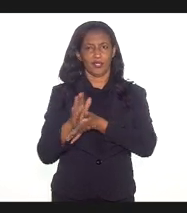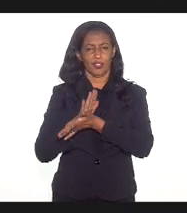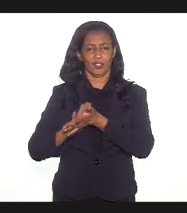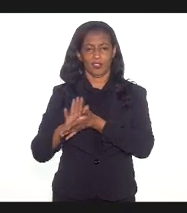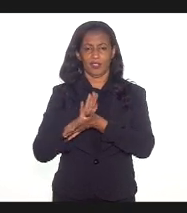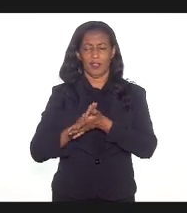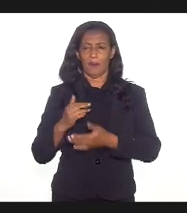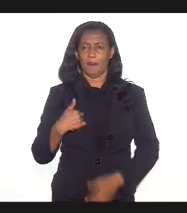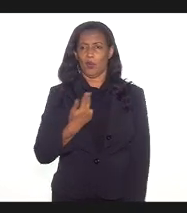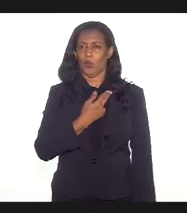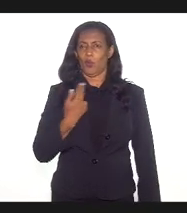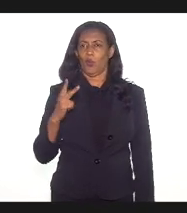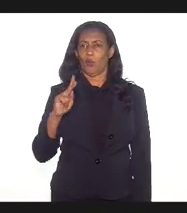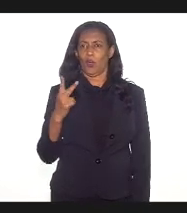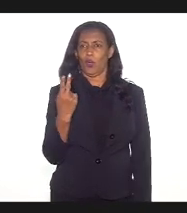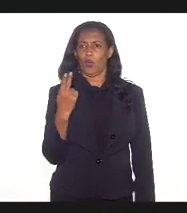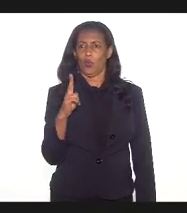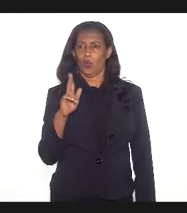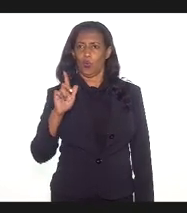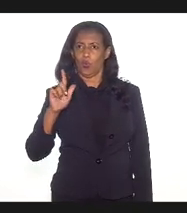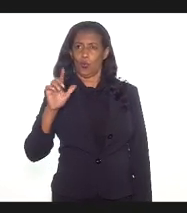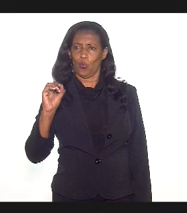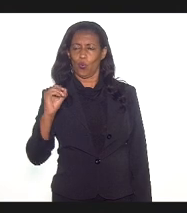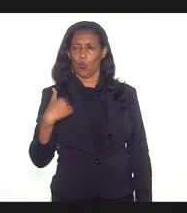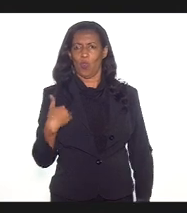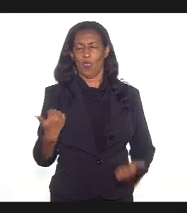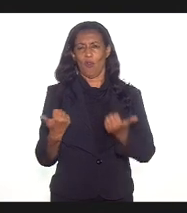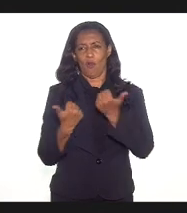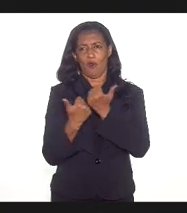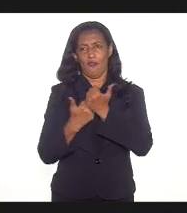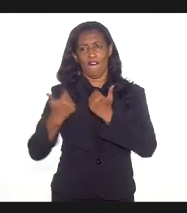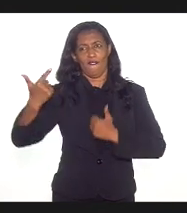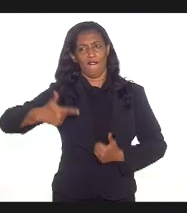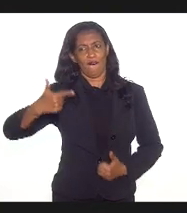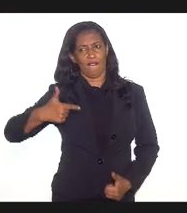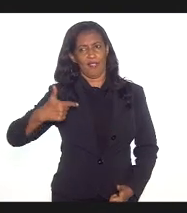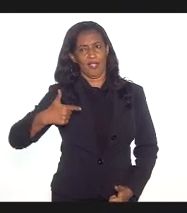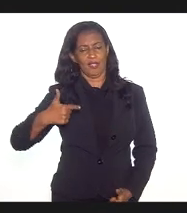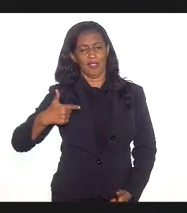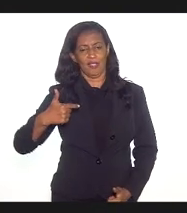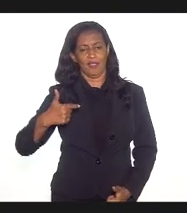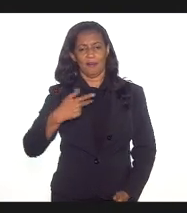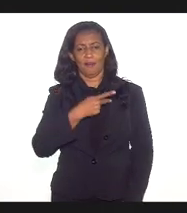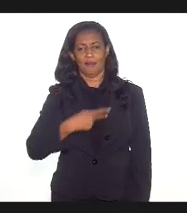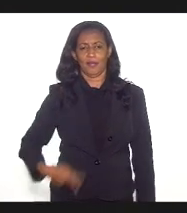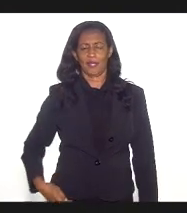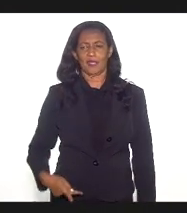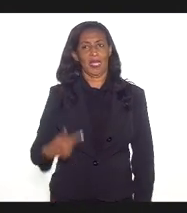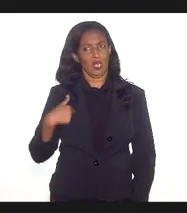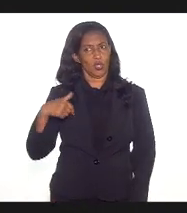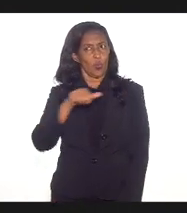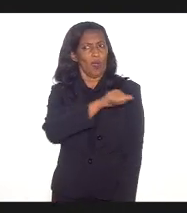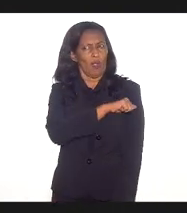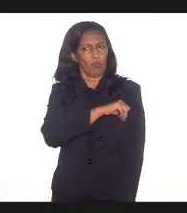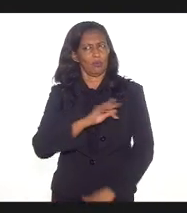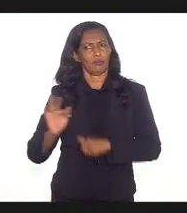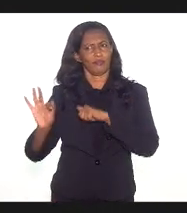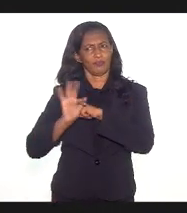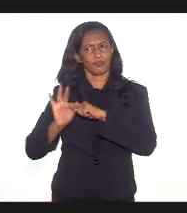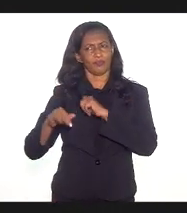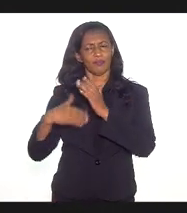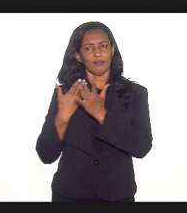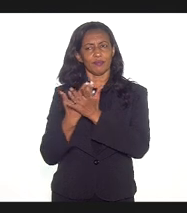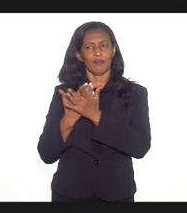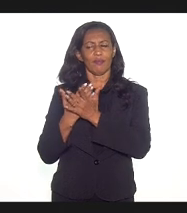nome é Hugo, sou vice-presidente da União Brasileira dos Estudantes Secundaristas e também sou estudante da rede FAETEC, da unidade